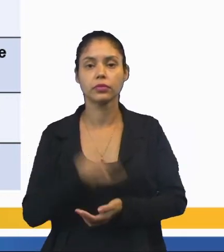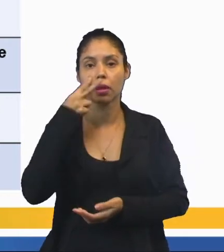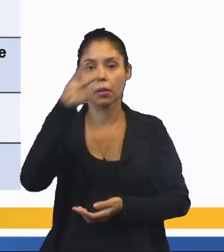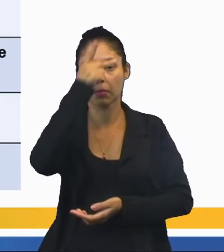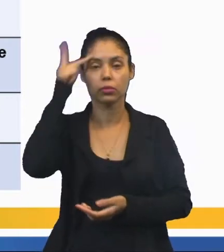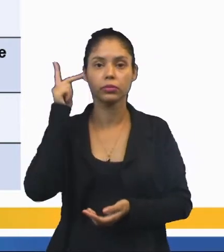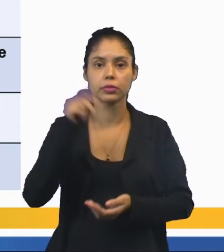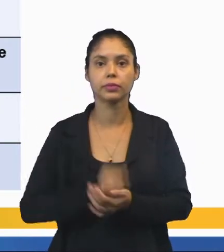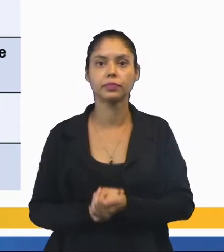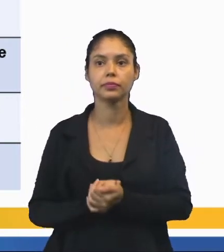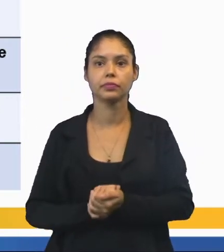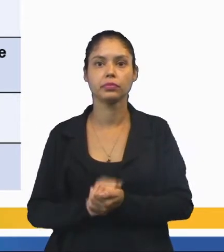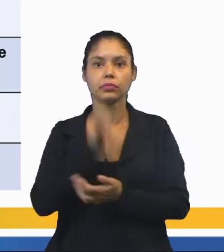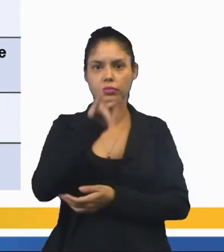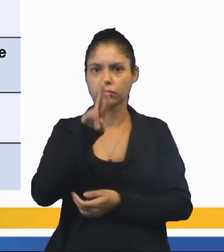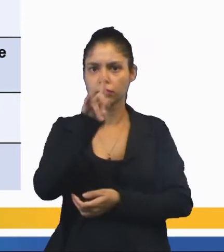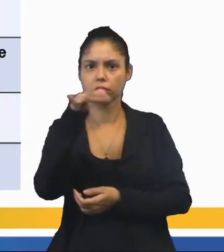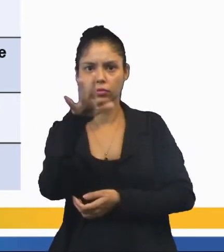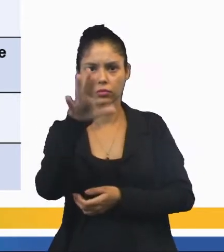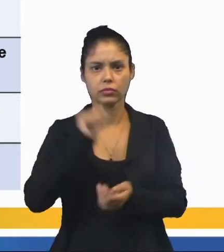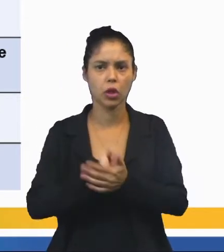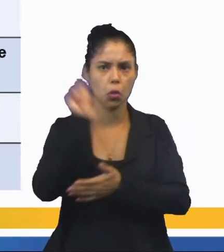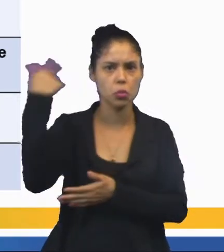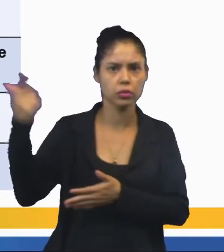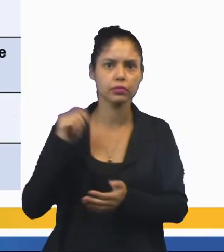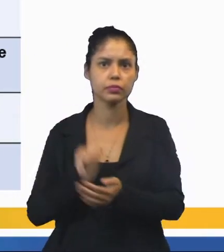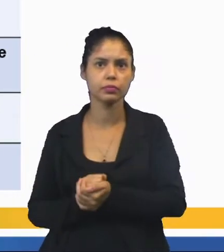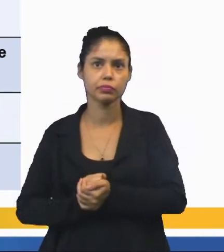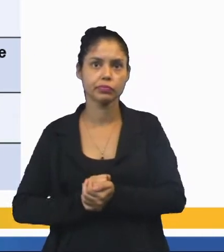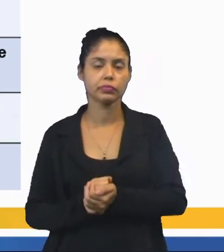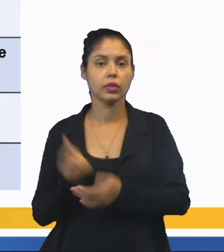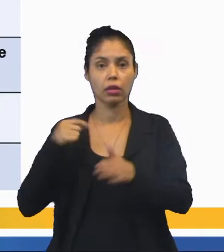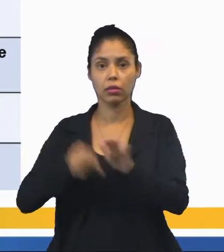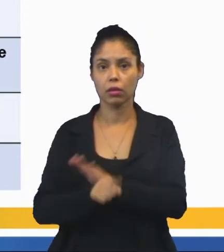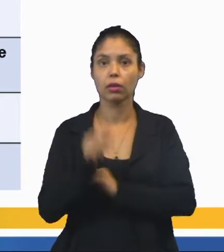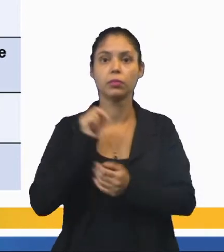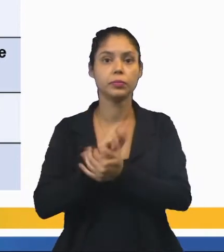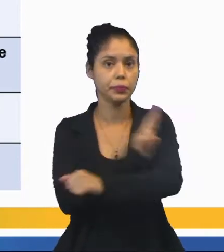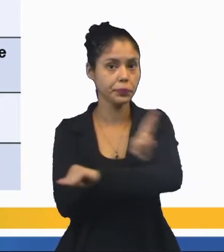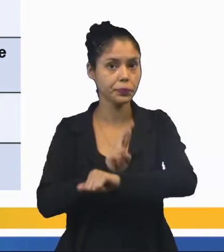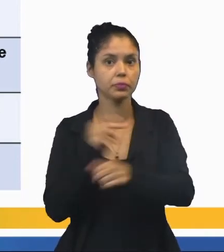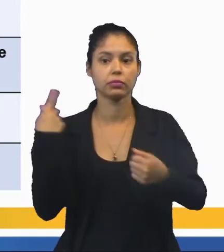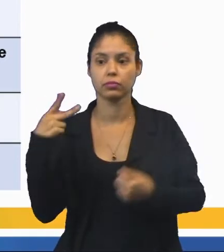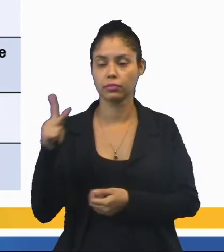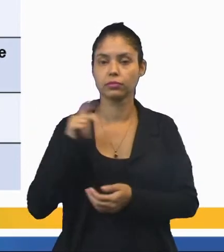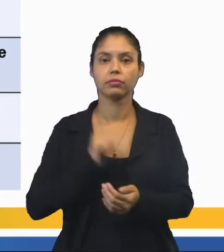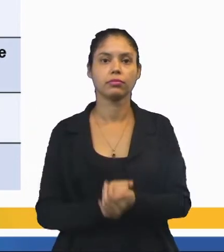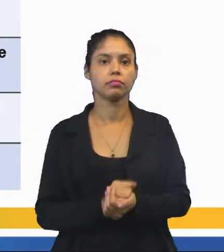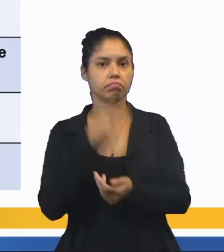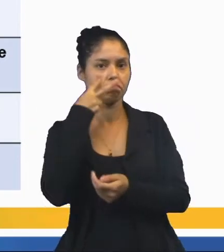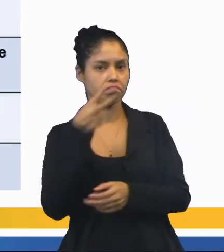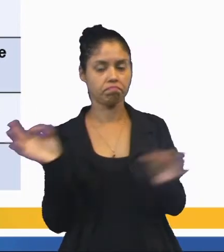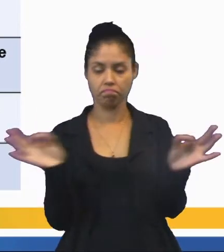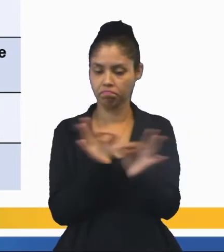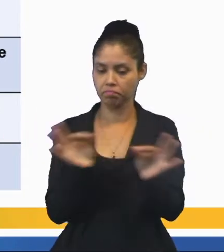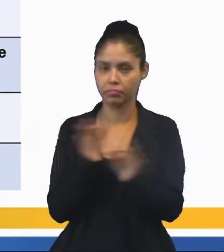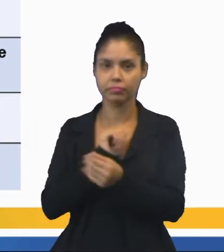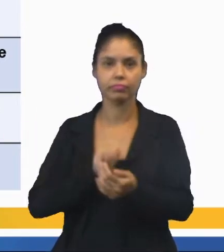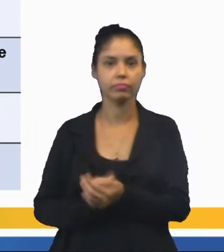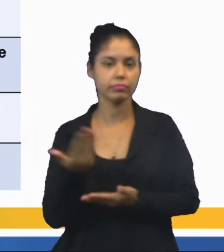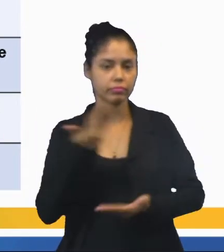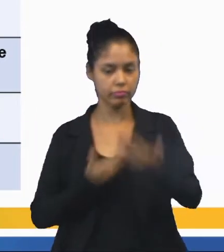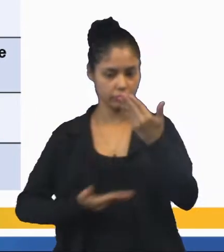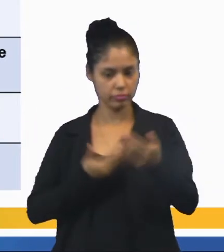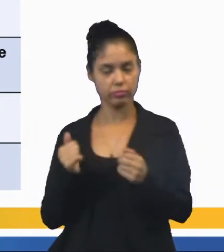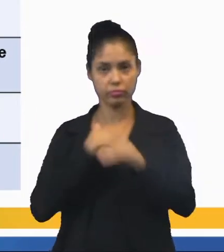pessoa implicando com o costume da outra dentro da religião dela? Evidentemente que a pessoa tem que haver uma relação